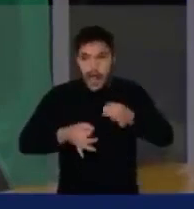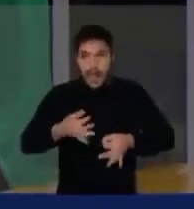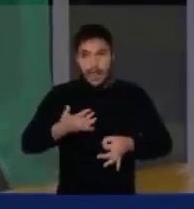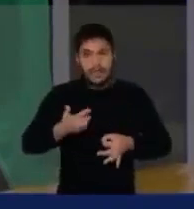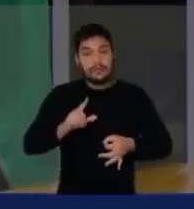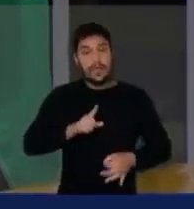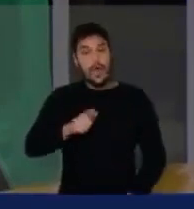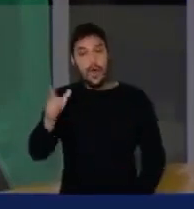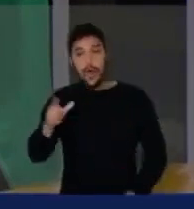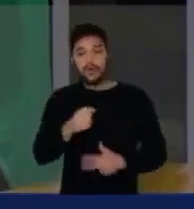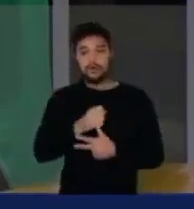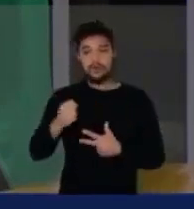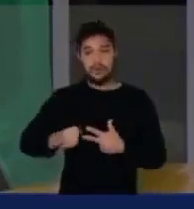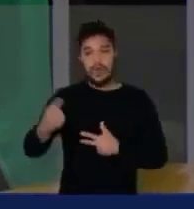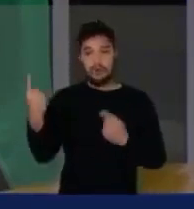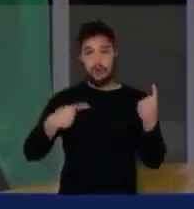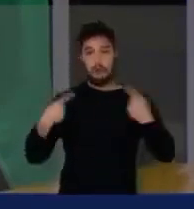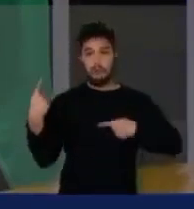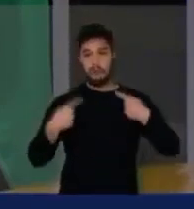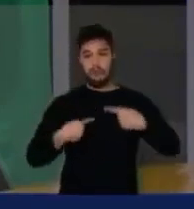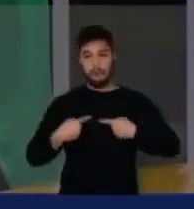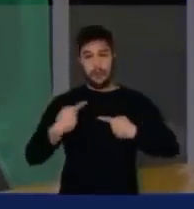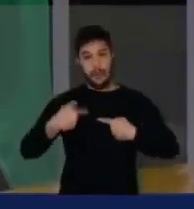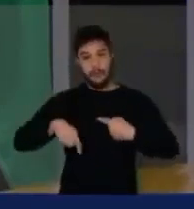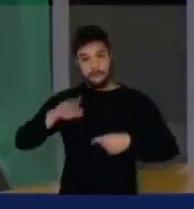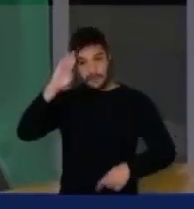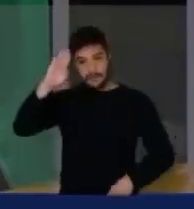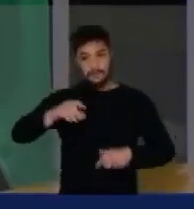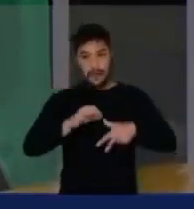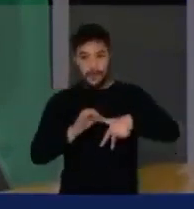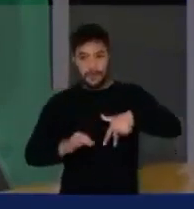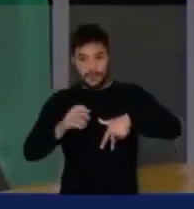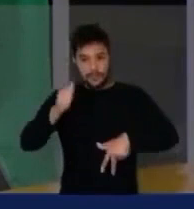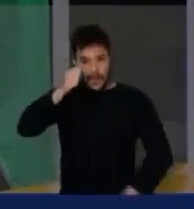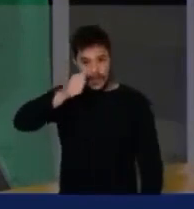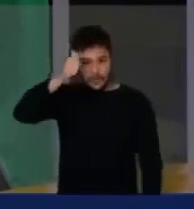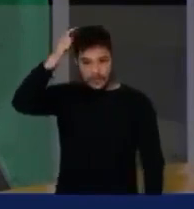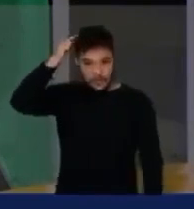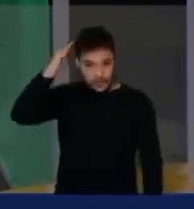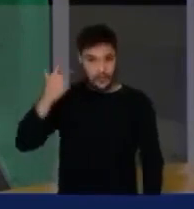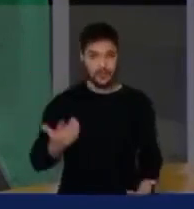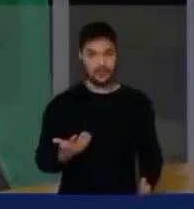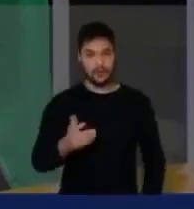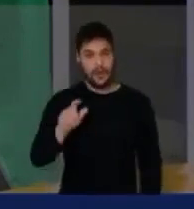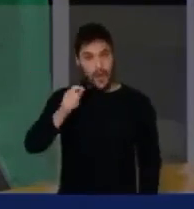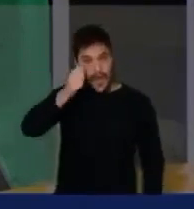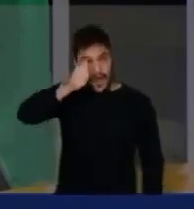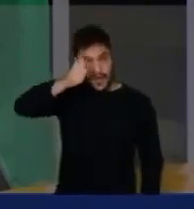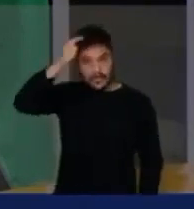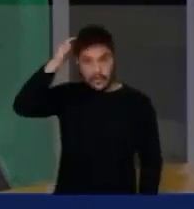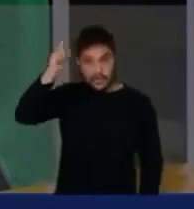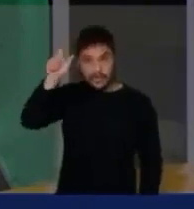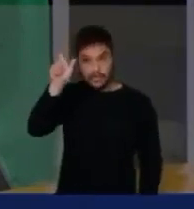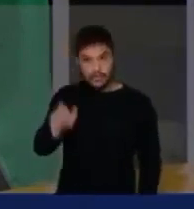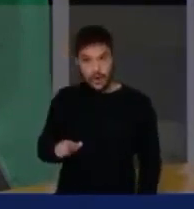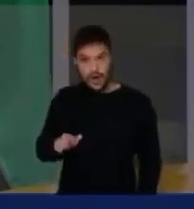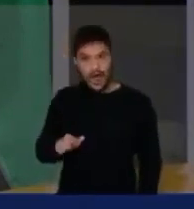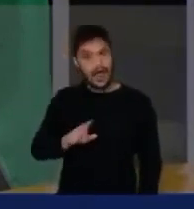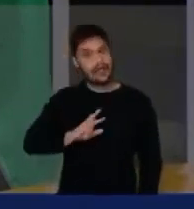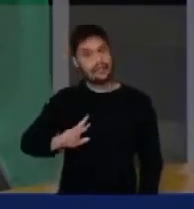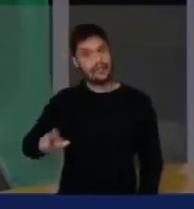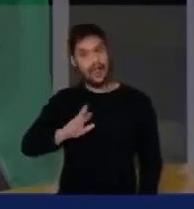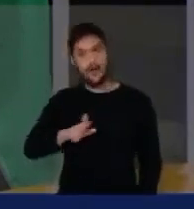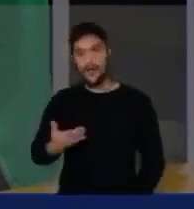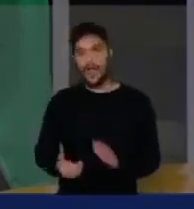outros poderes, em particular de Alexandre de Moraes? Alexandre de Moraes, que não é legislador, não